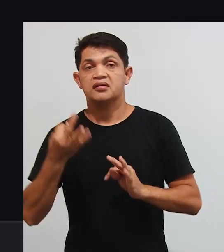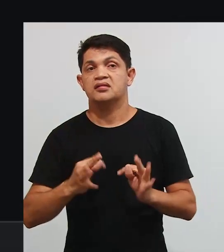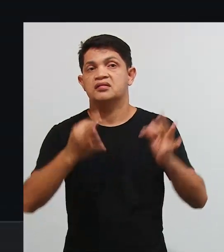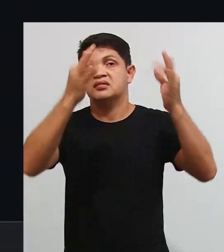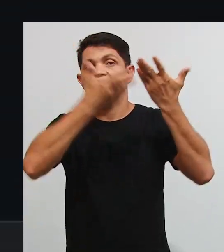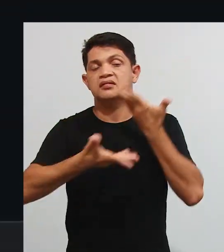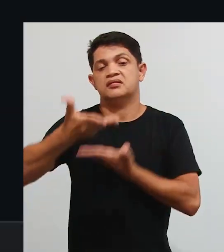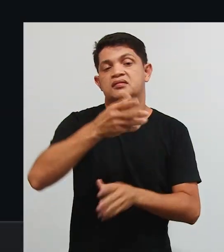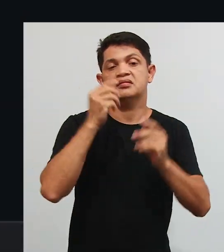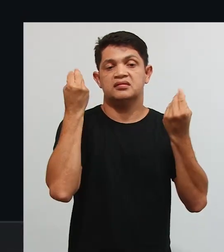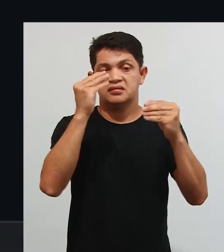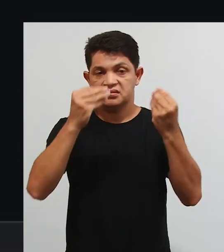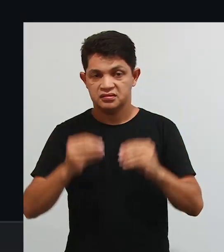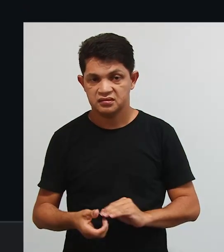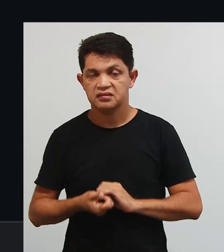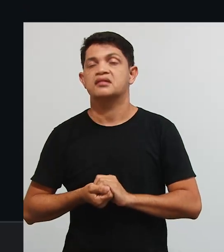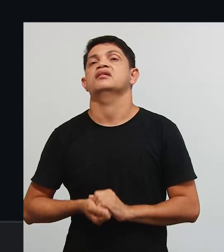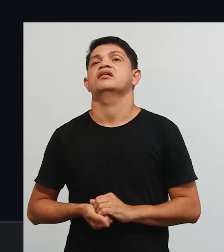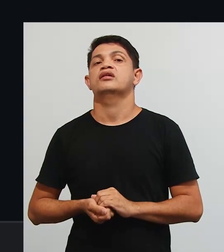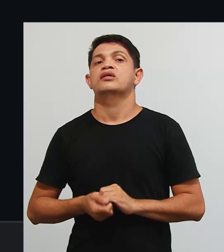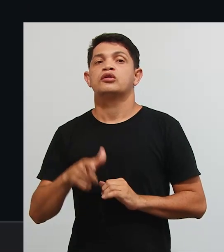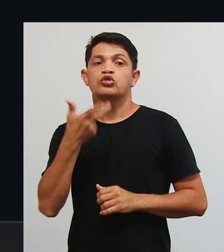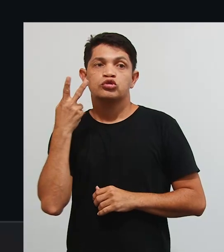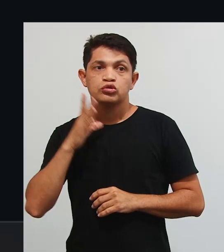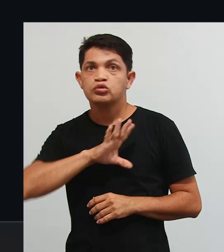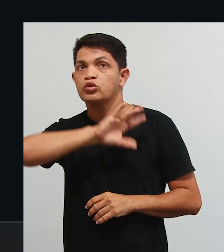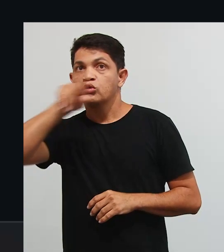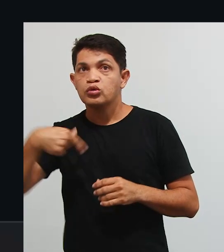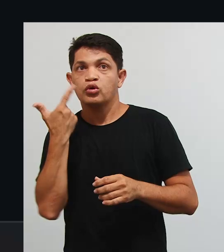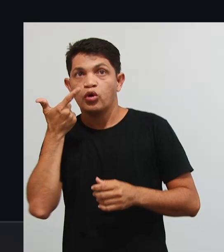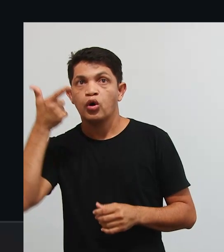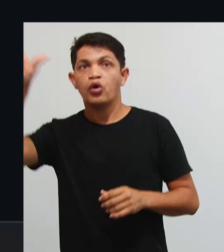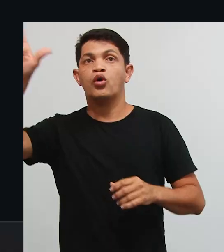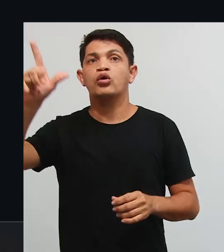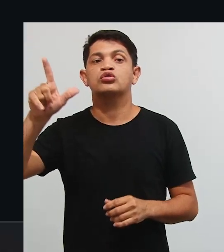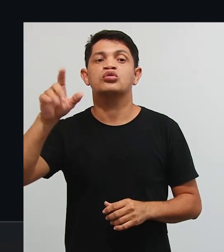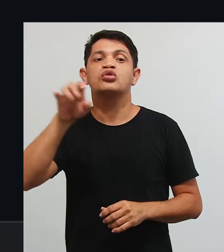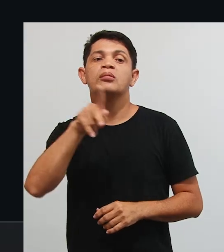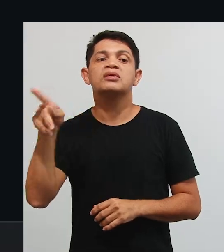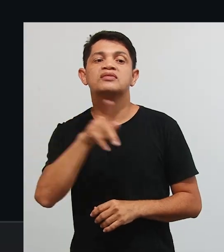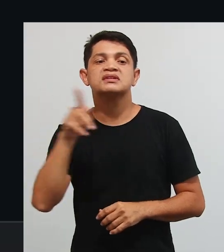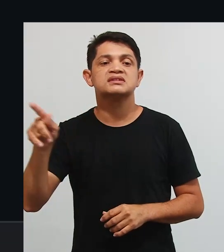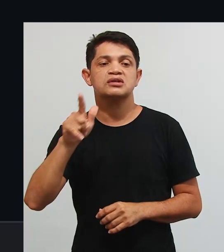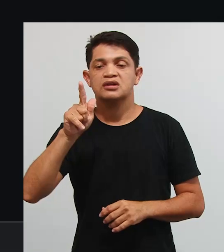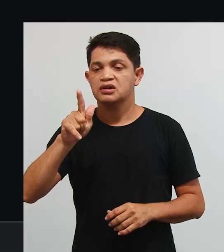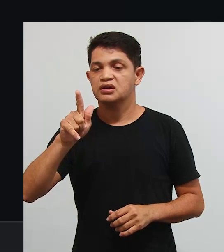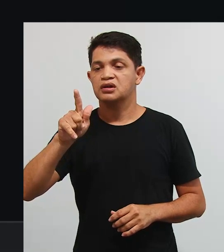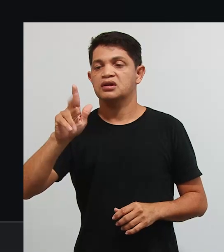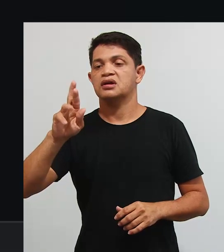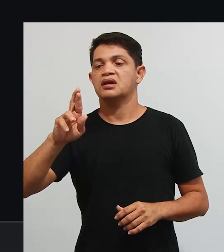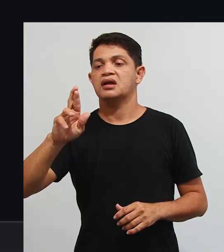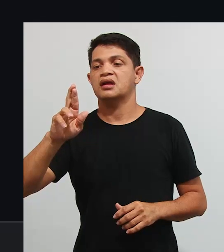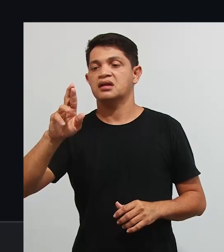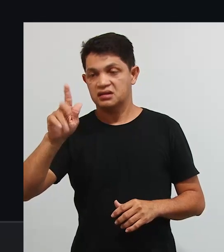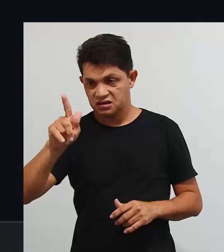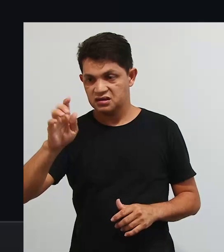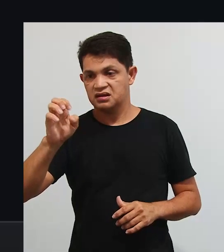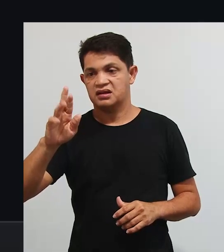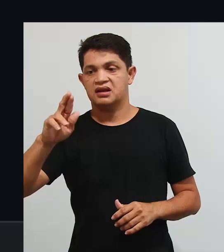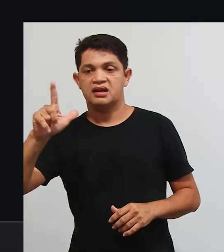tecnologia. Além dele, o professor Geraldo, que vai atuar com suas